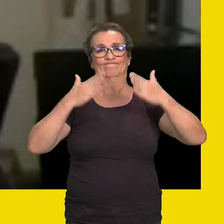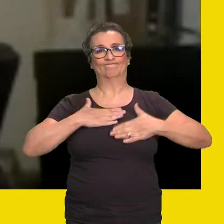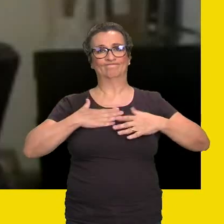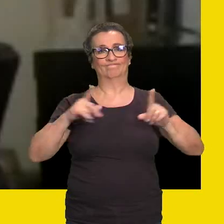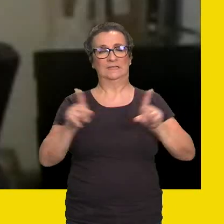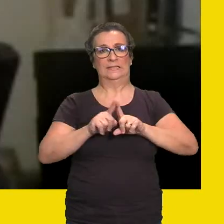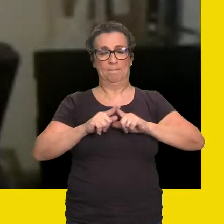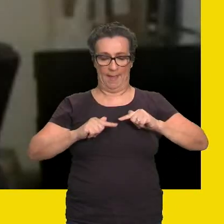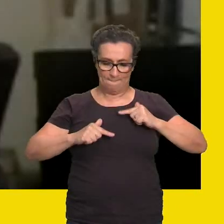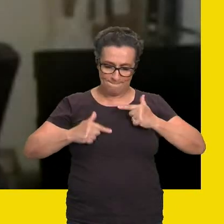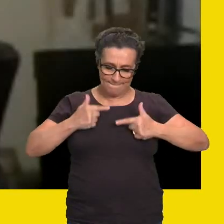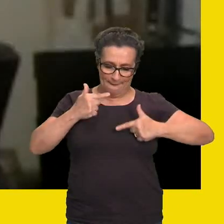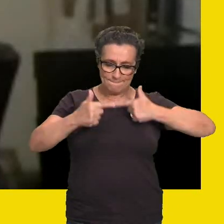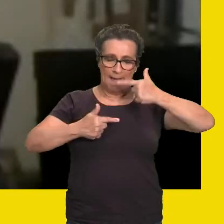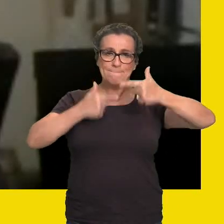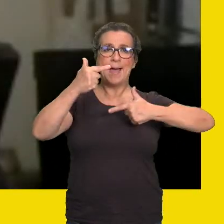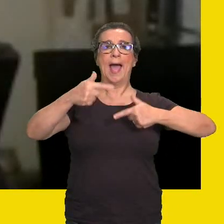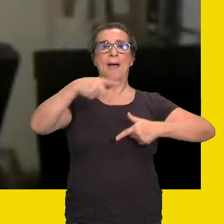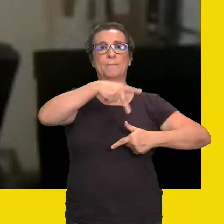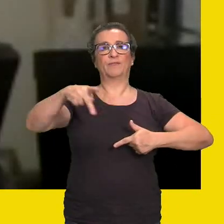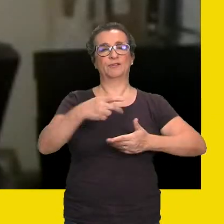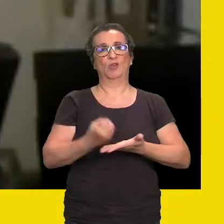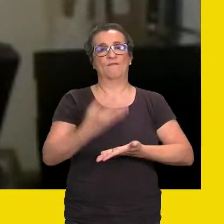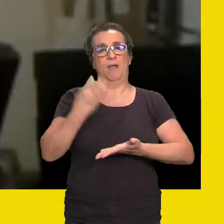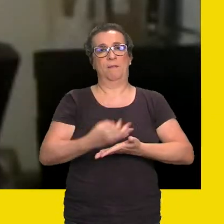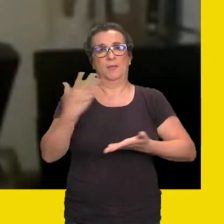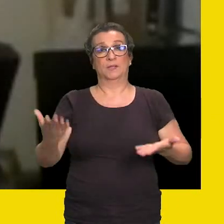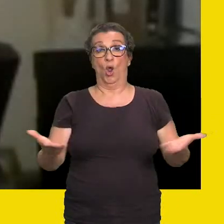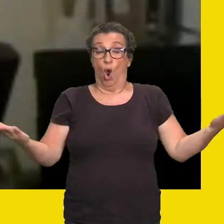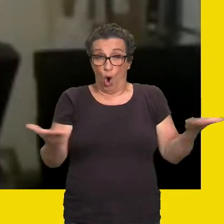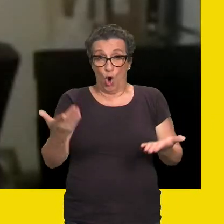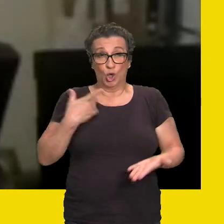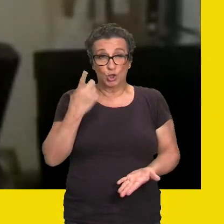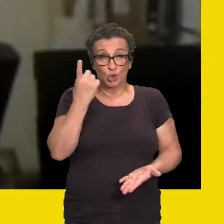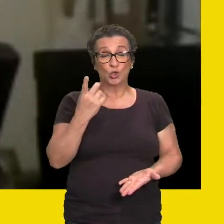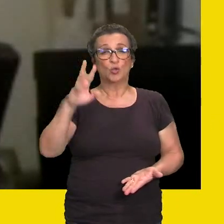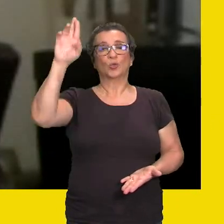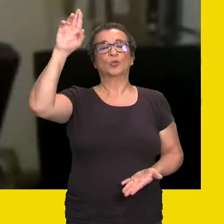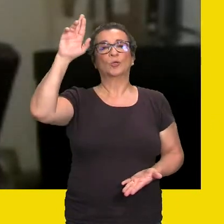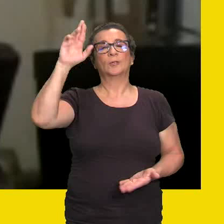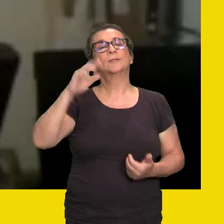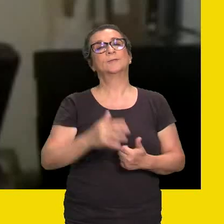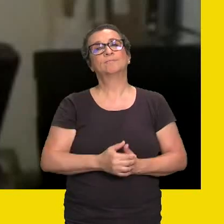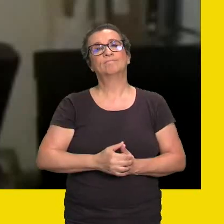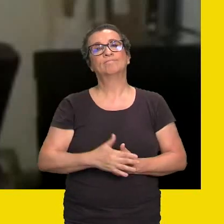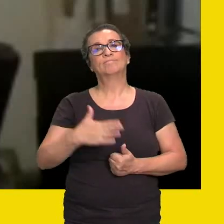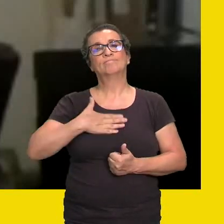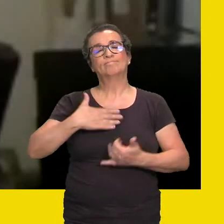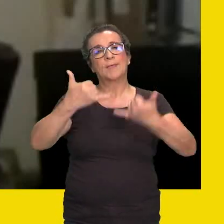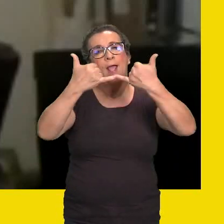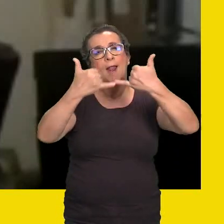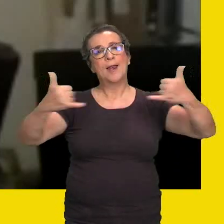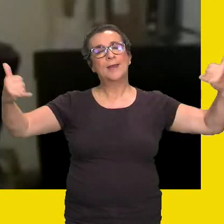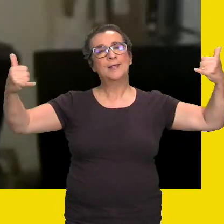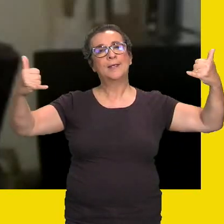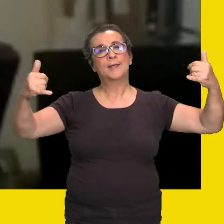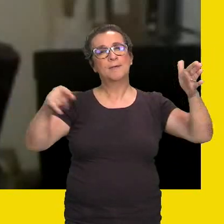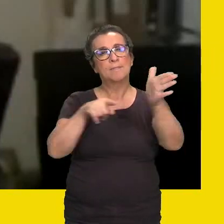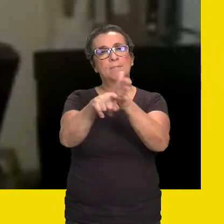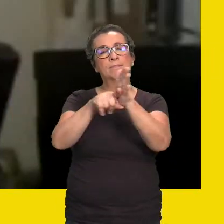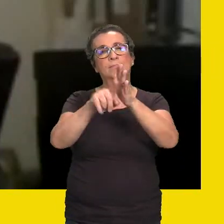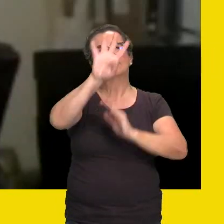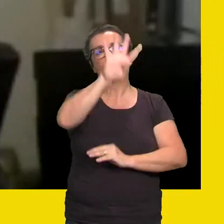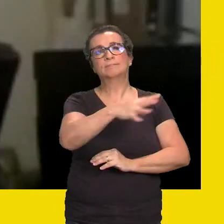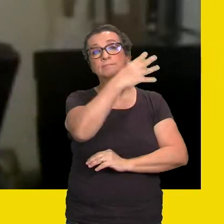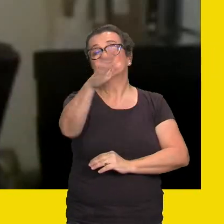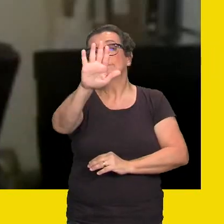como professora alfabetizadora. Hoje, no doutorado, a minha linha de pesquisa é currículo, mas o